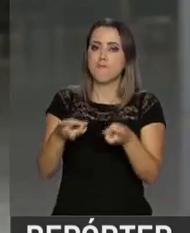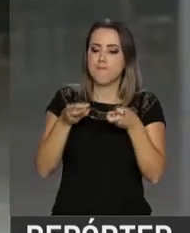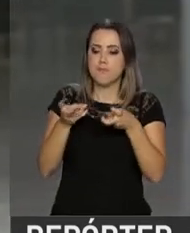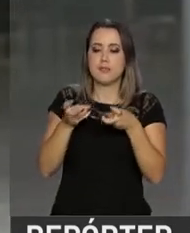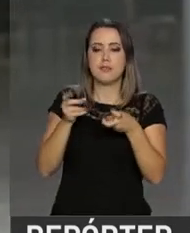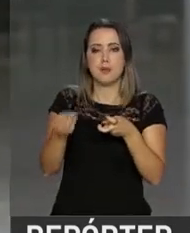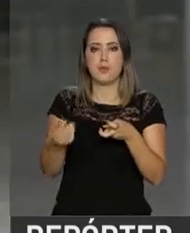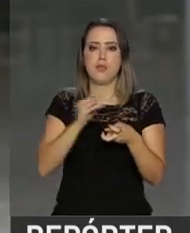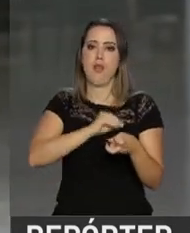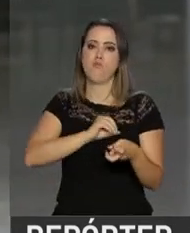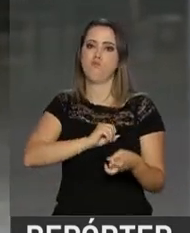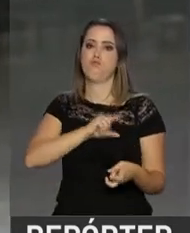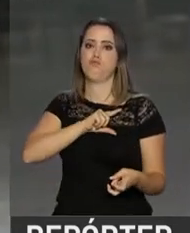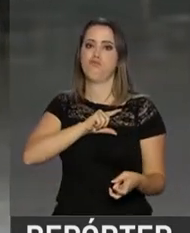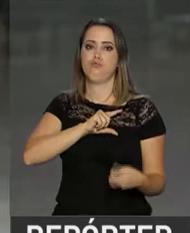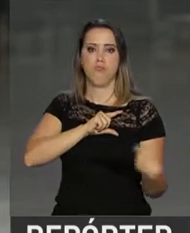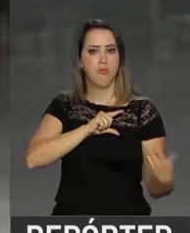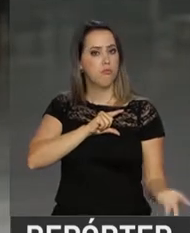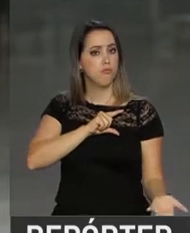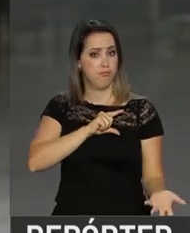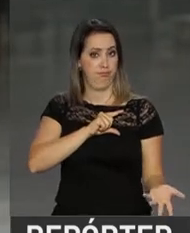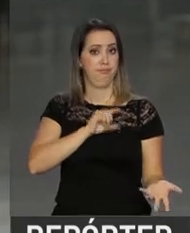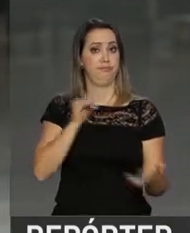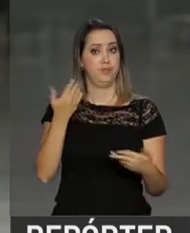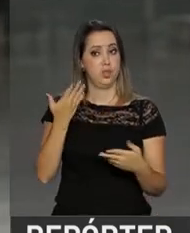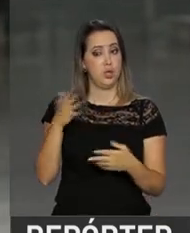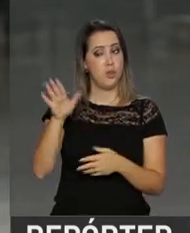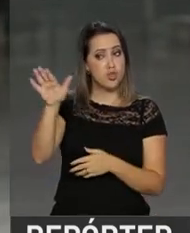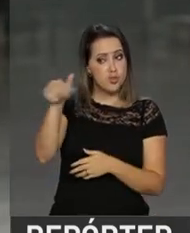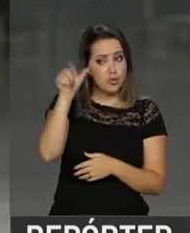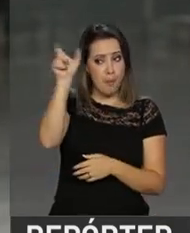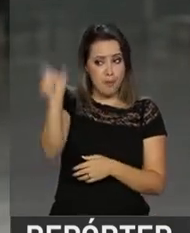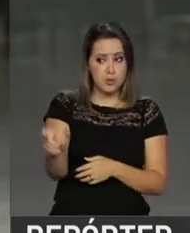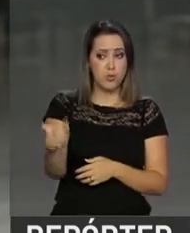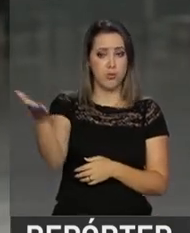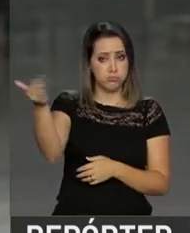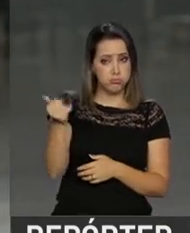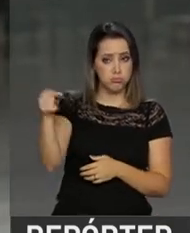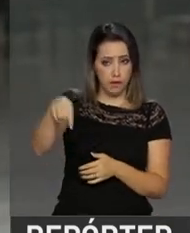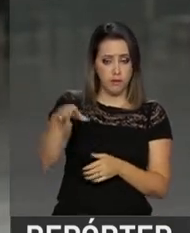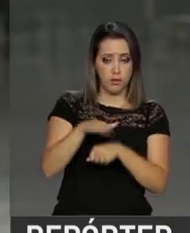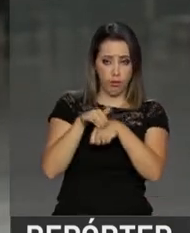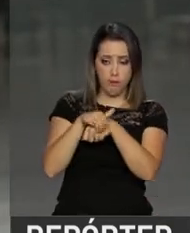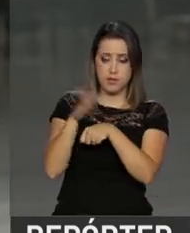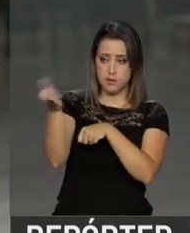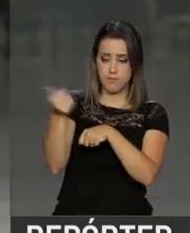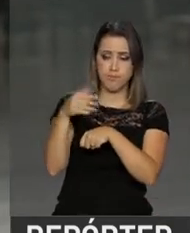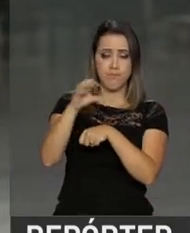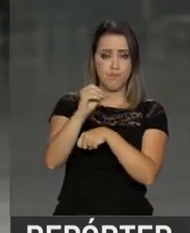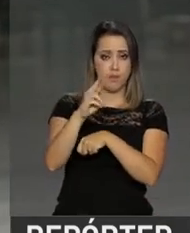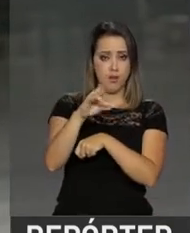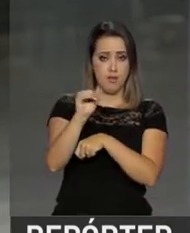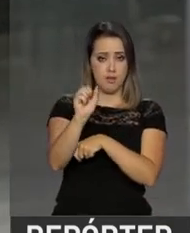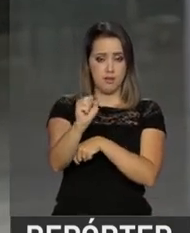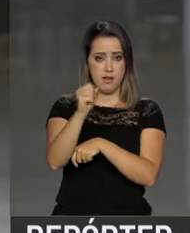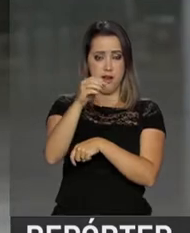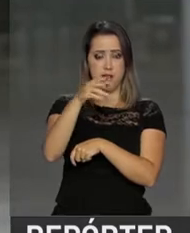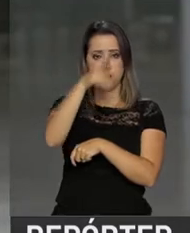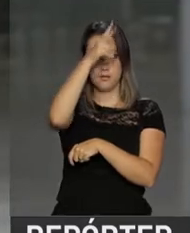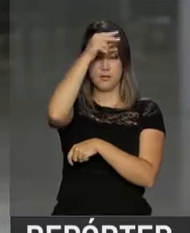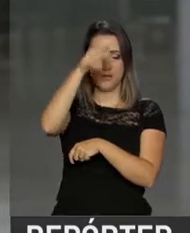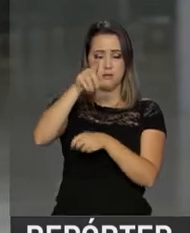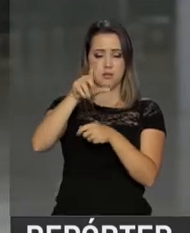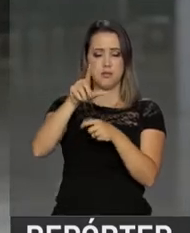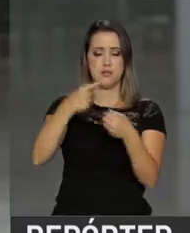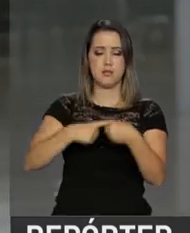cadastro nesse momento entre bloqueio benefício e chama o beneficiário no centro de referência da assistência social que é dos municípios